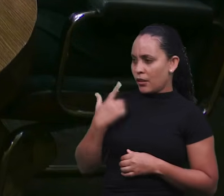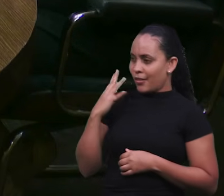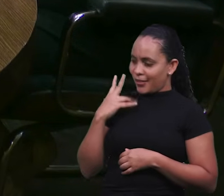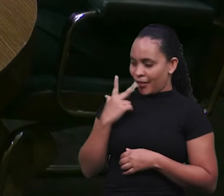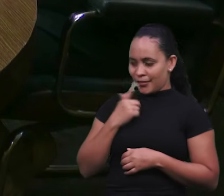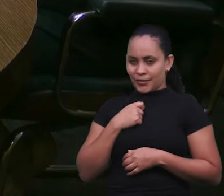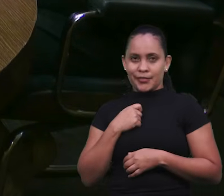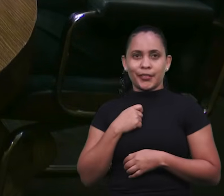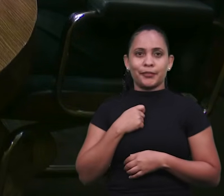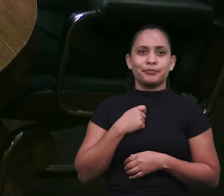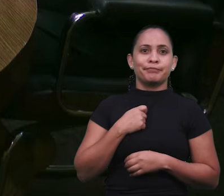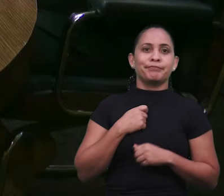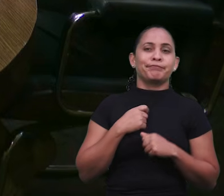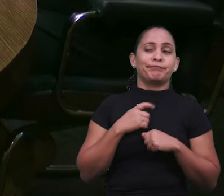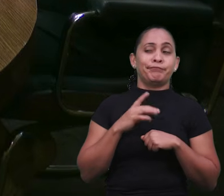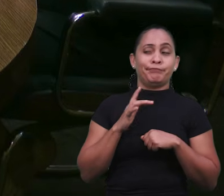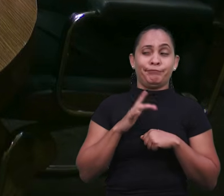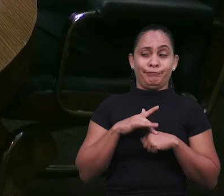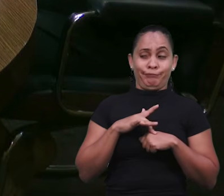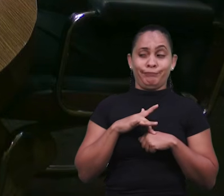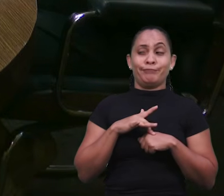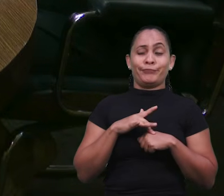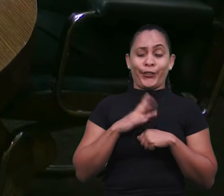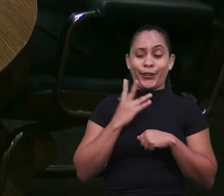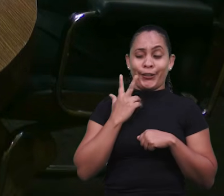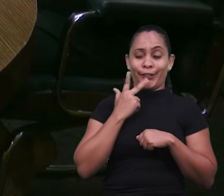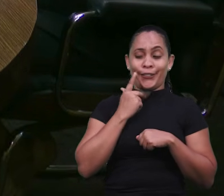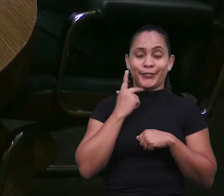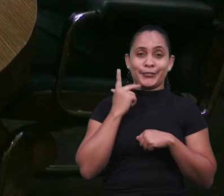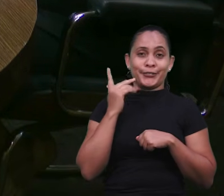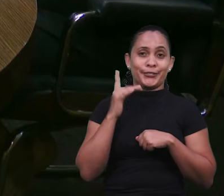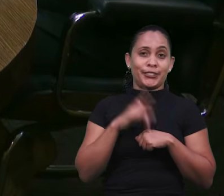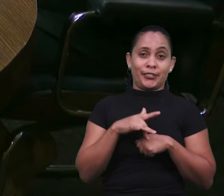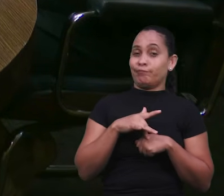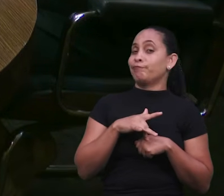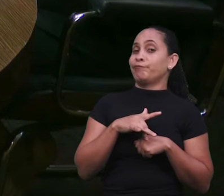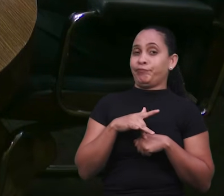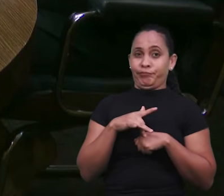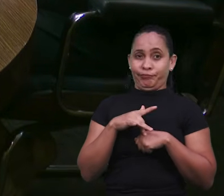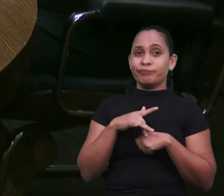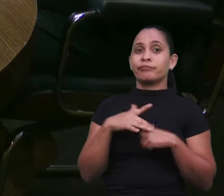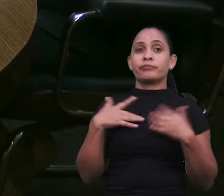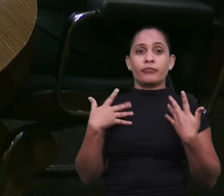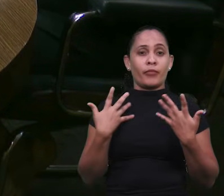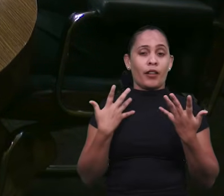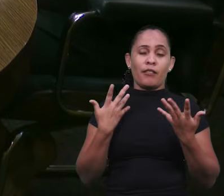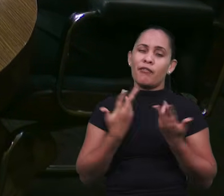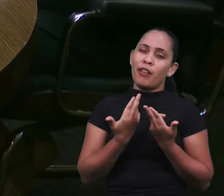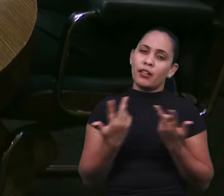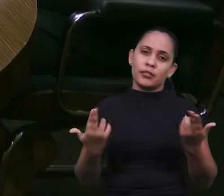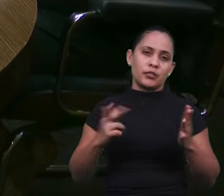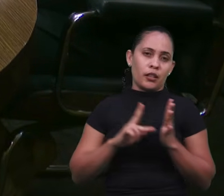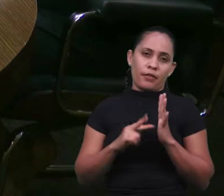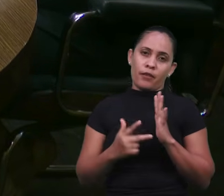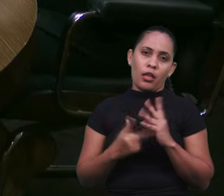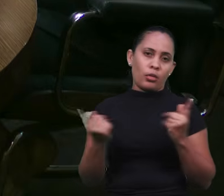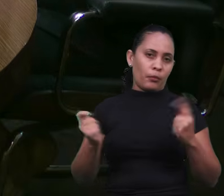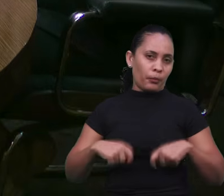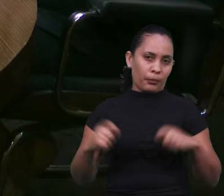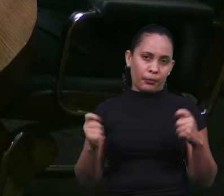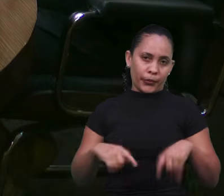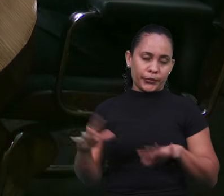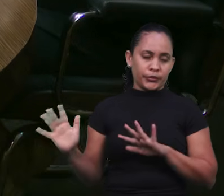nada. linda, né? Uhum. Você tá linda. Então, é meio que um deboche. Ironia, né? Exatamente. Sarcasmo. Então